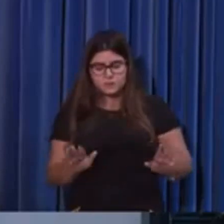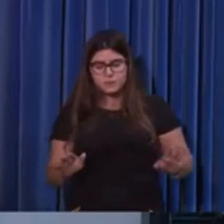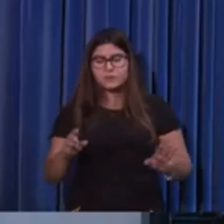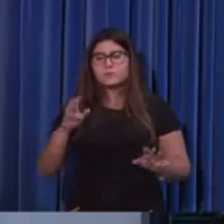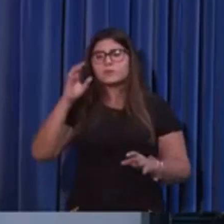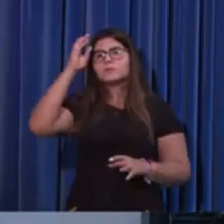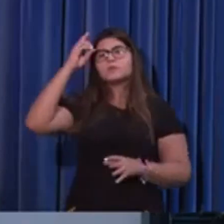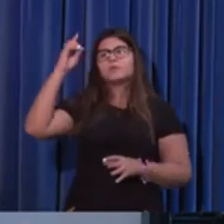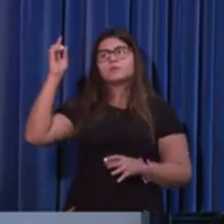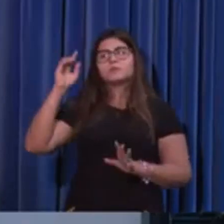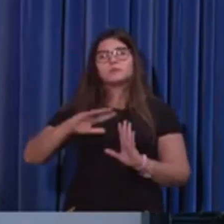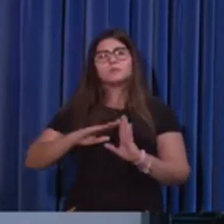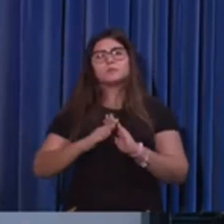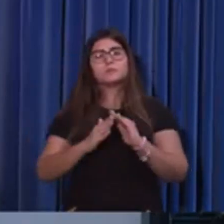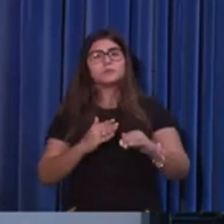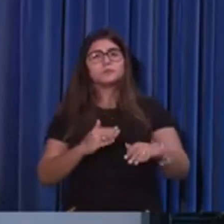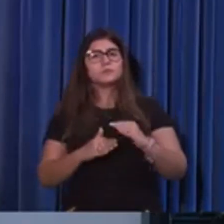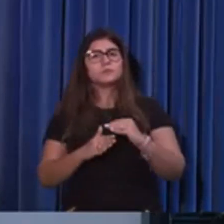vez, tudo